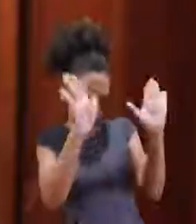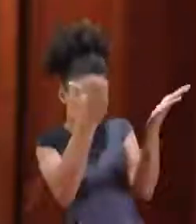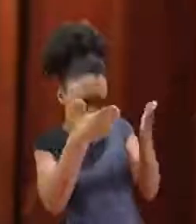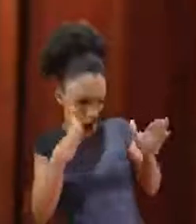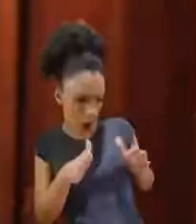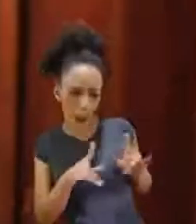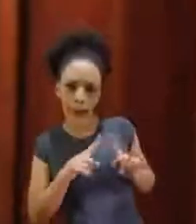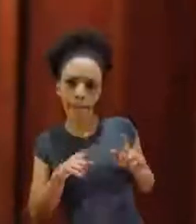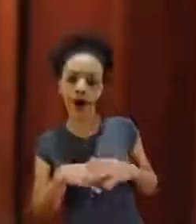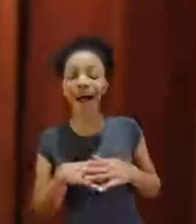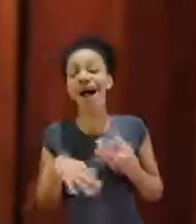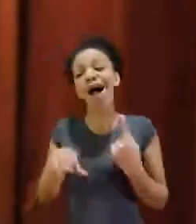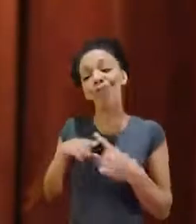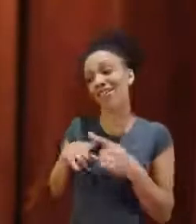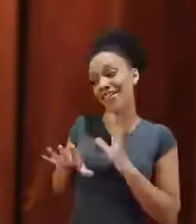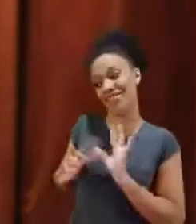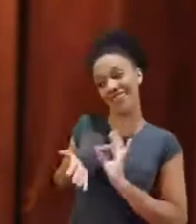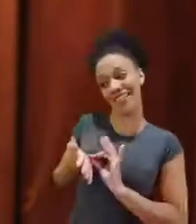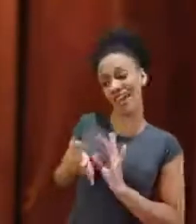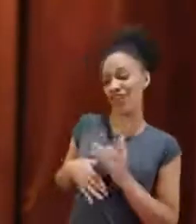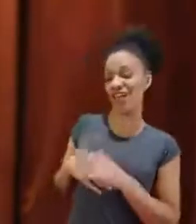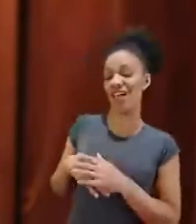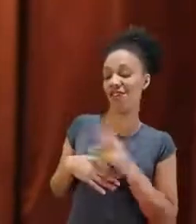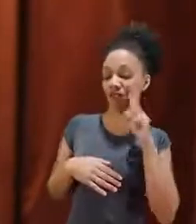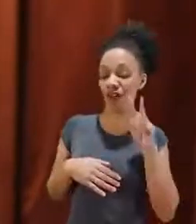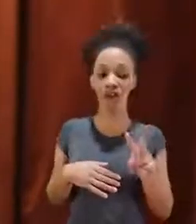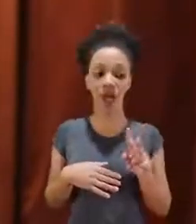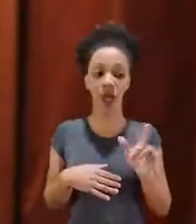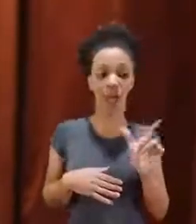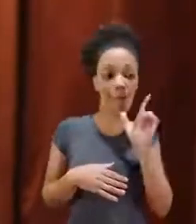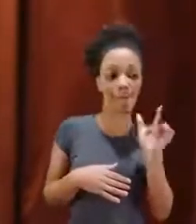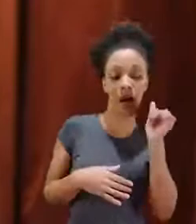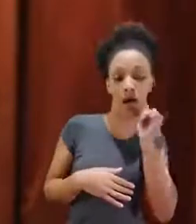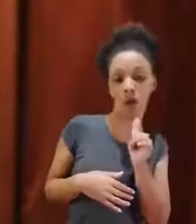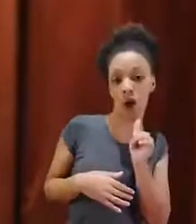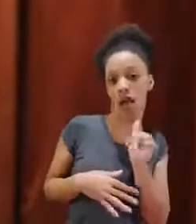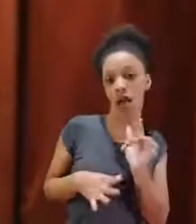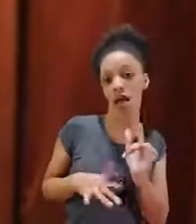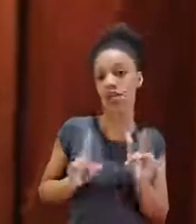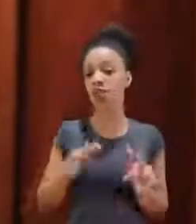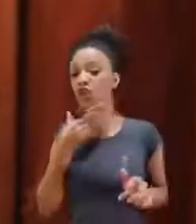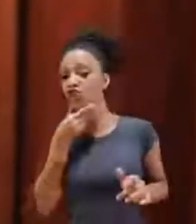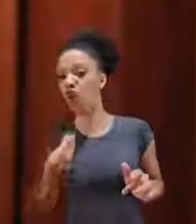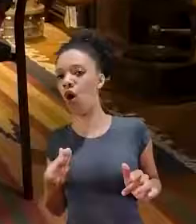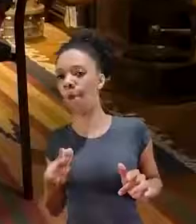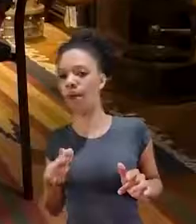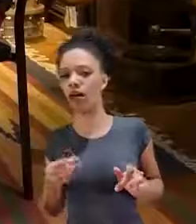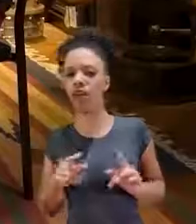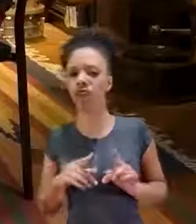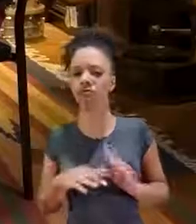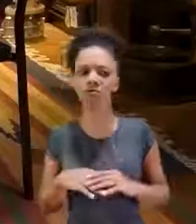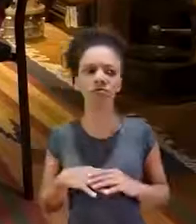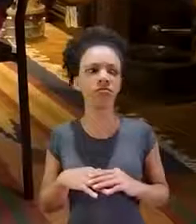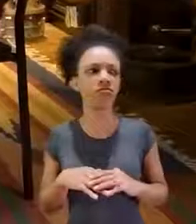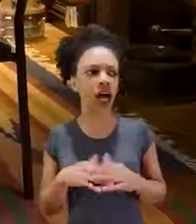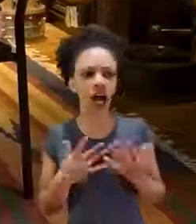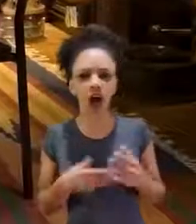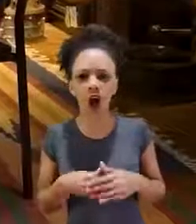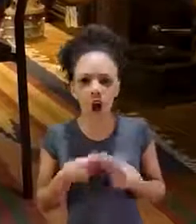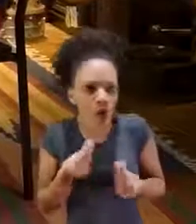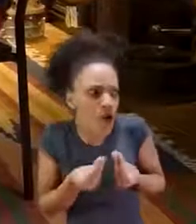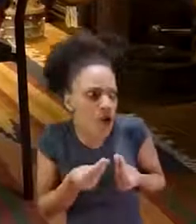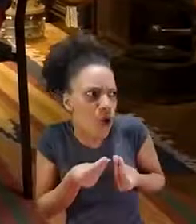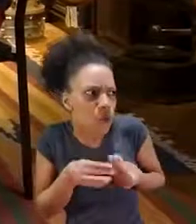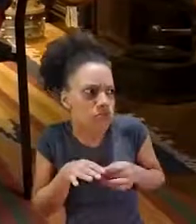acaba gostando É porque na verdade não tá vendo um pau de um homem né ele tá vendo um pau numa mulher então Qual o feminino é o pau de mulher branca enfiado